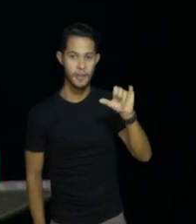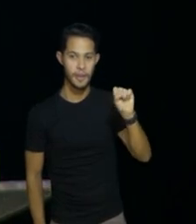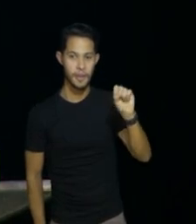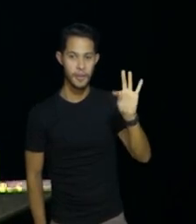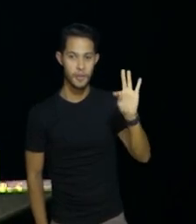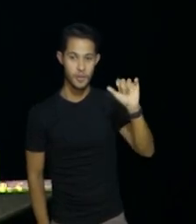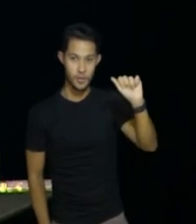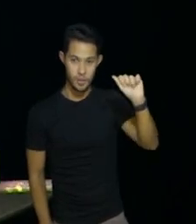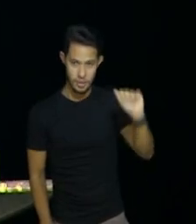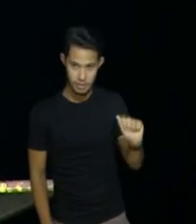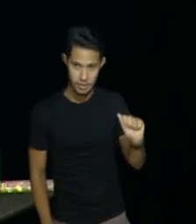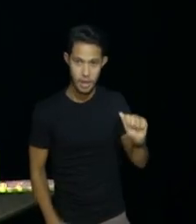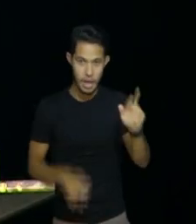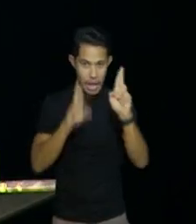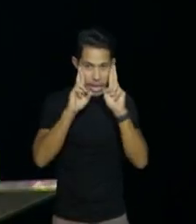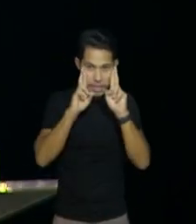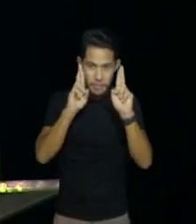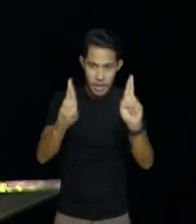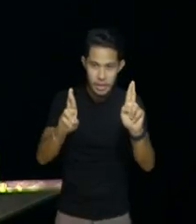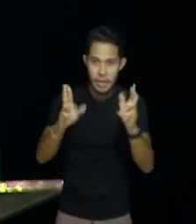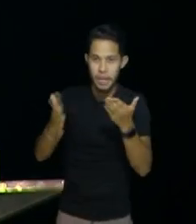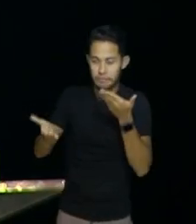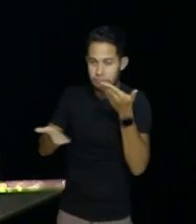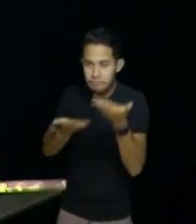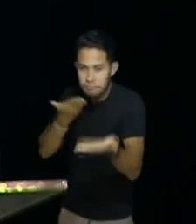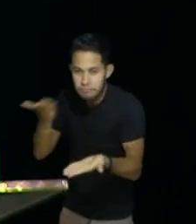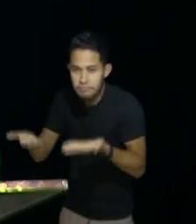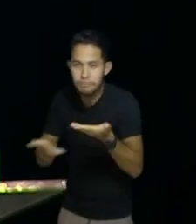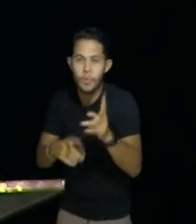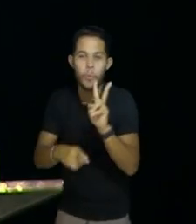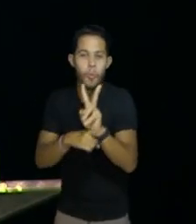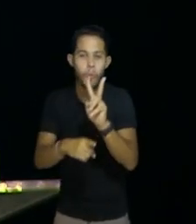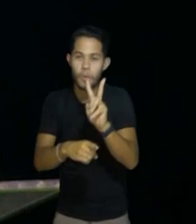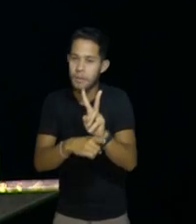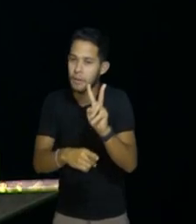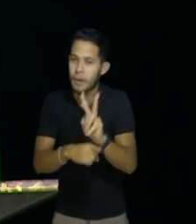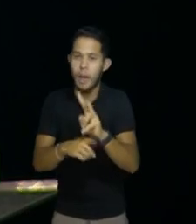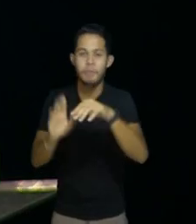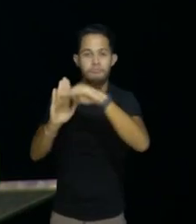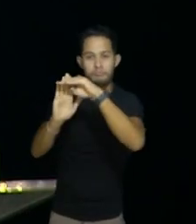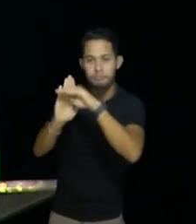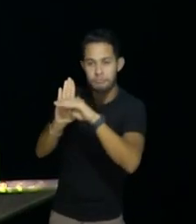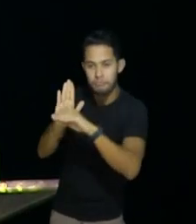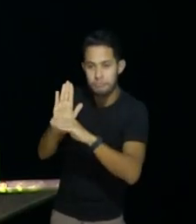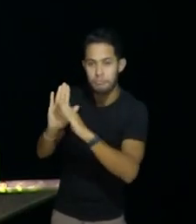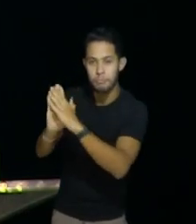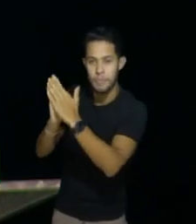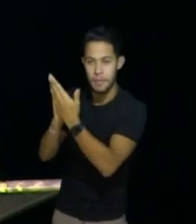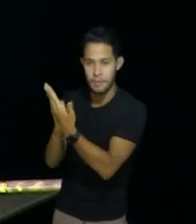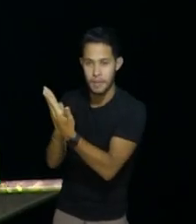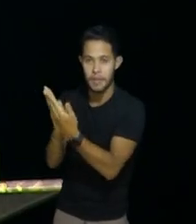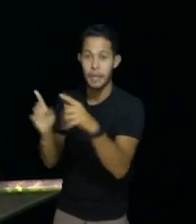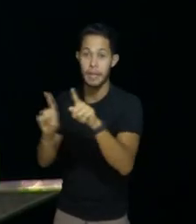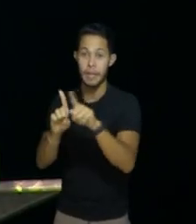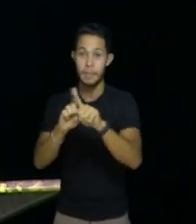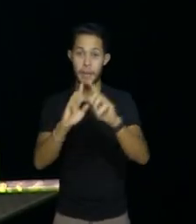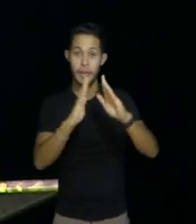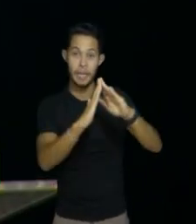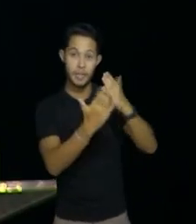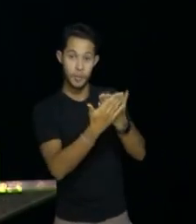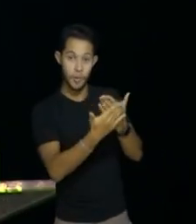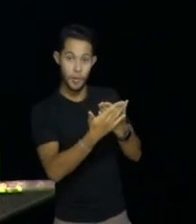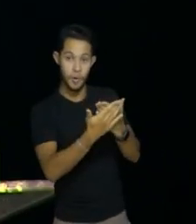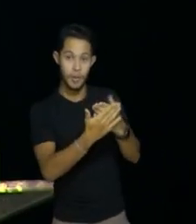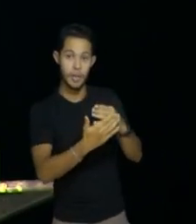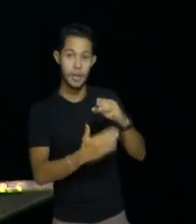por ensinar princípios em nossa nação. O Colégio Shalom, que também é um colégio referência